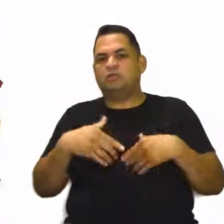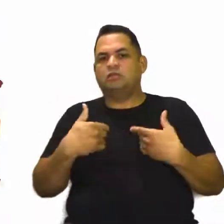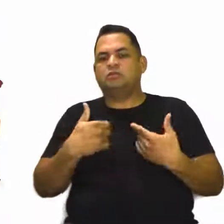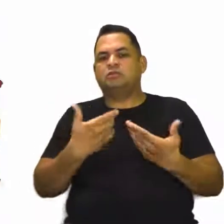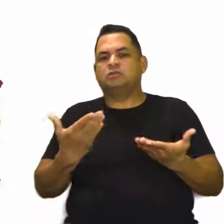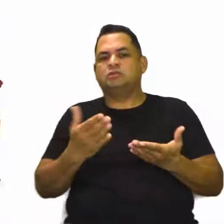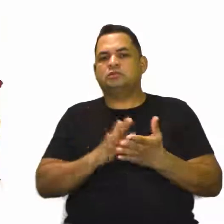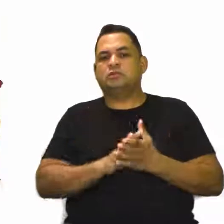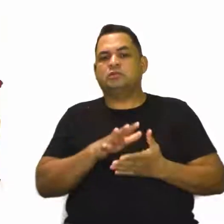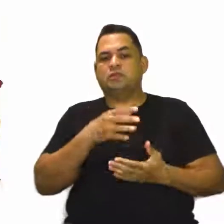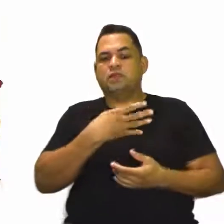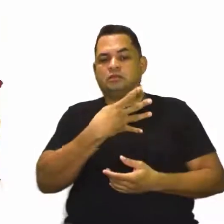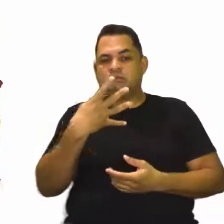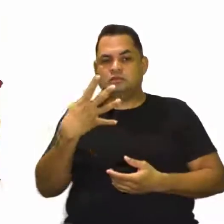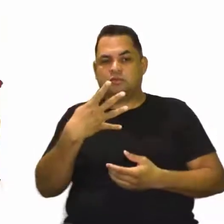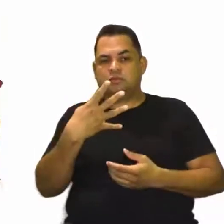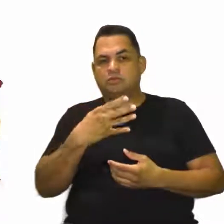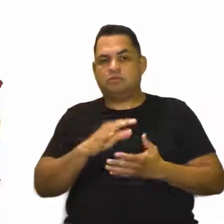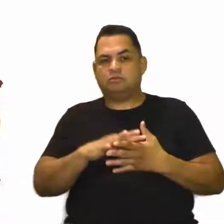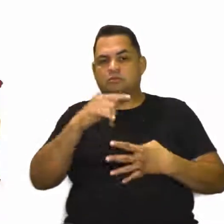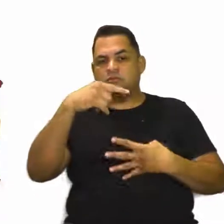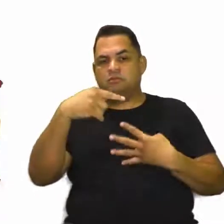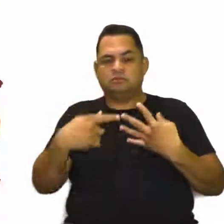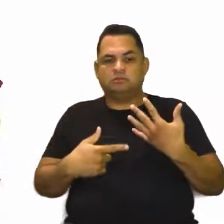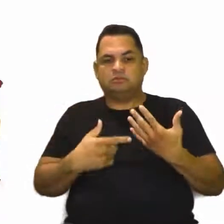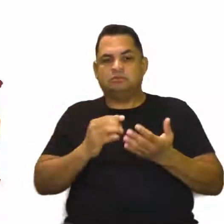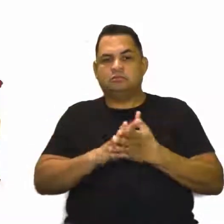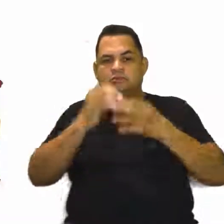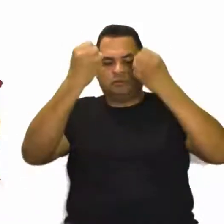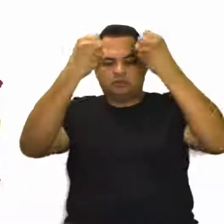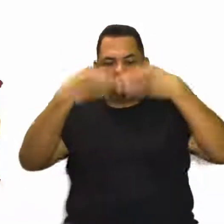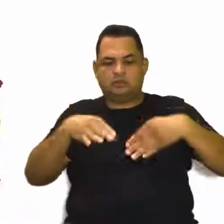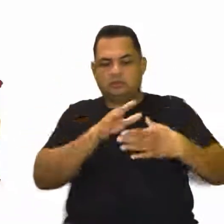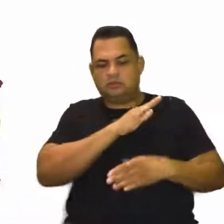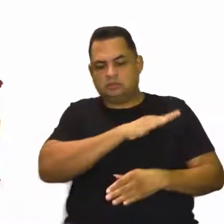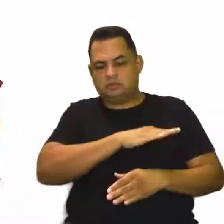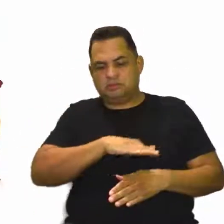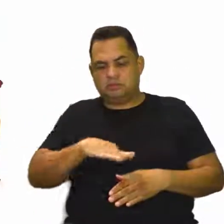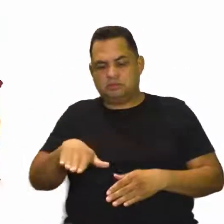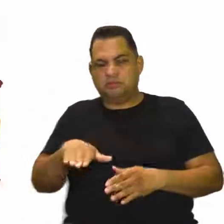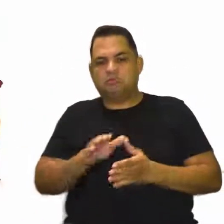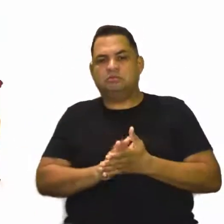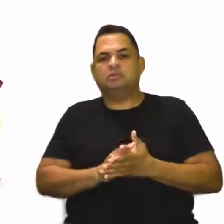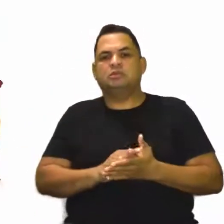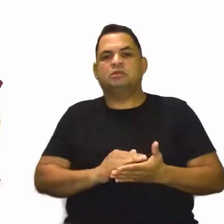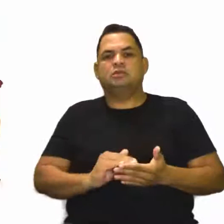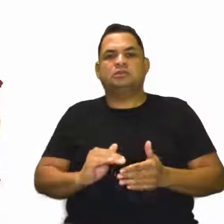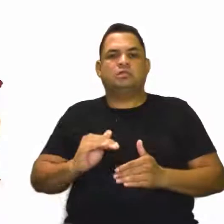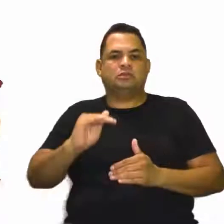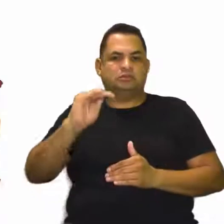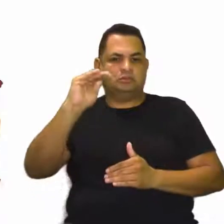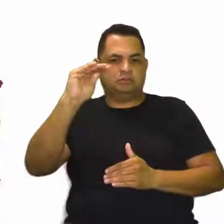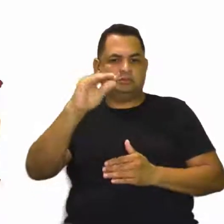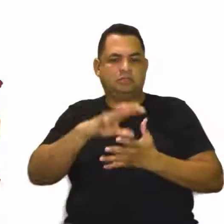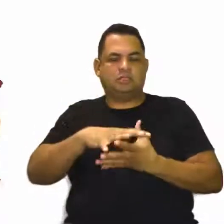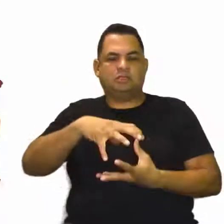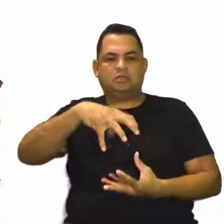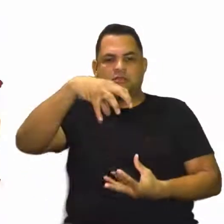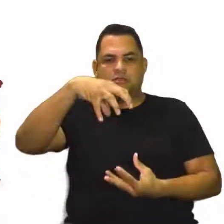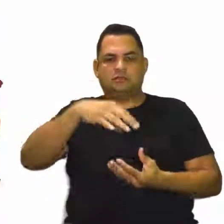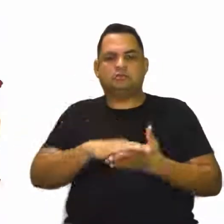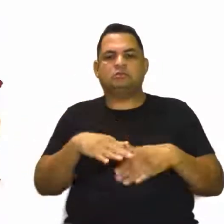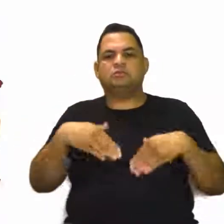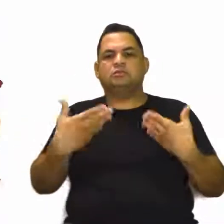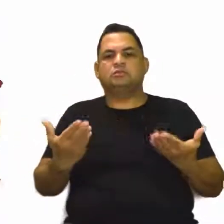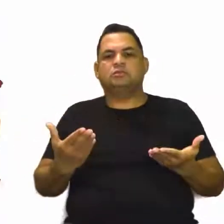dimensões para a gente poder contextualizar, né, a atividade física desde o período da infância até a fase da terceira idade.